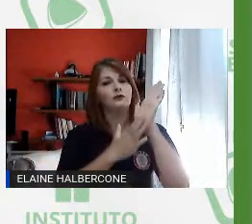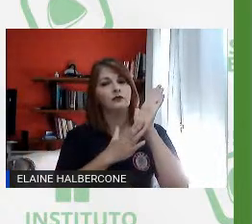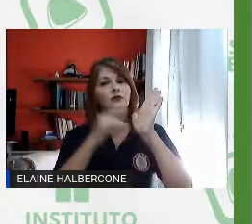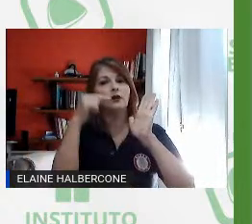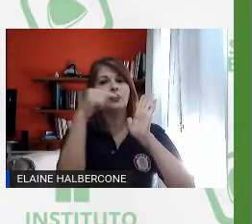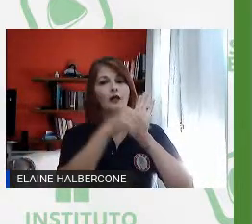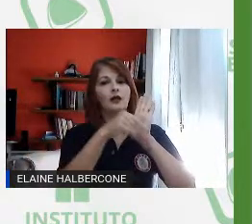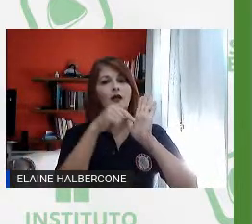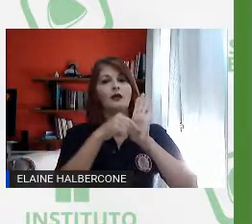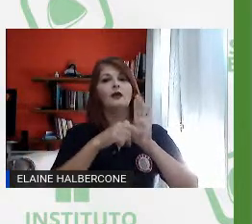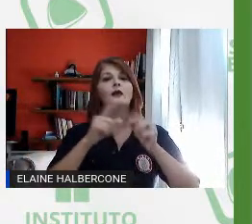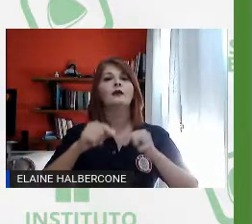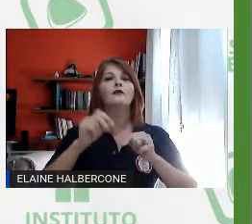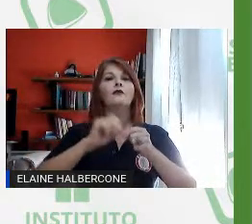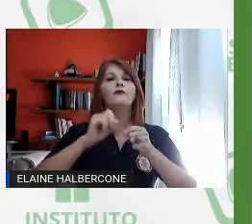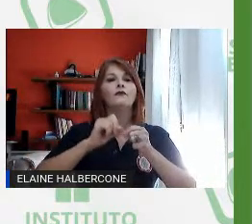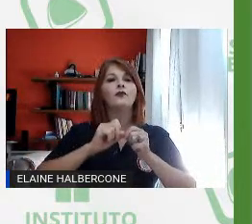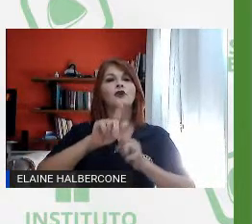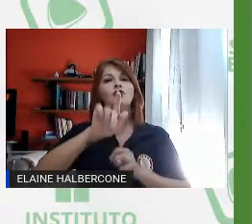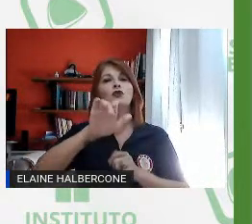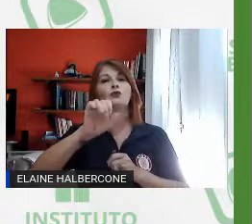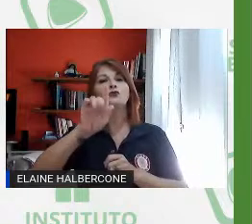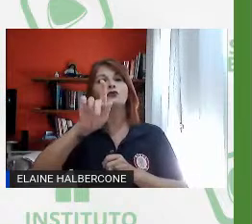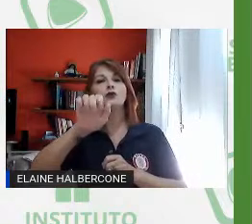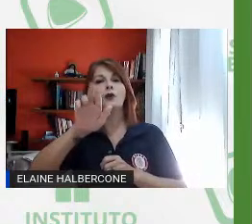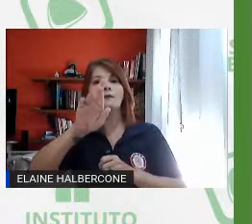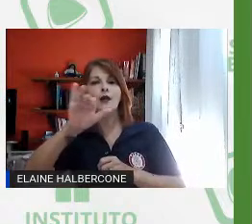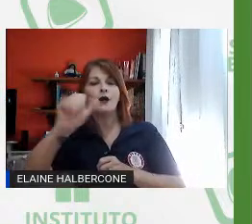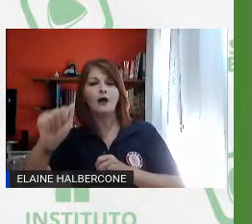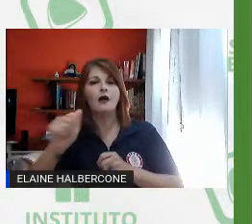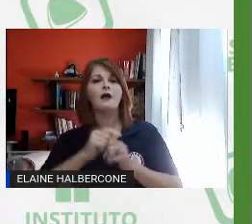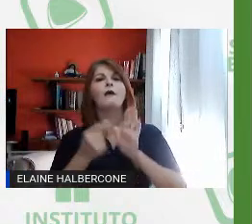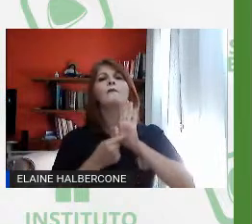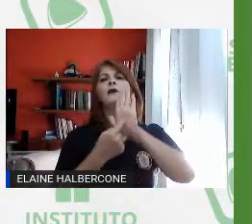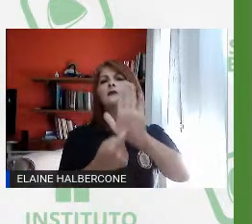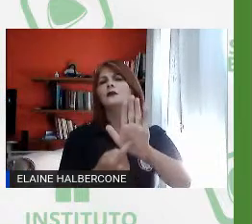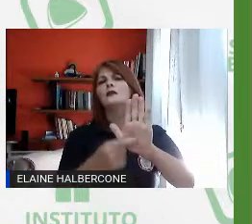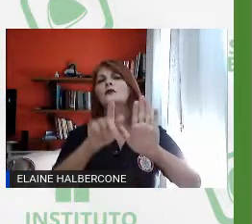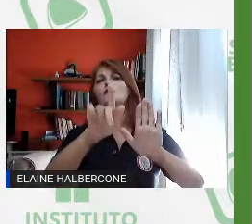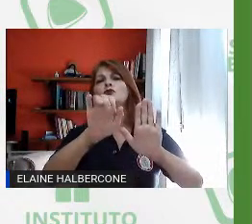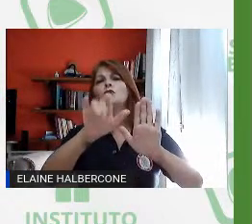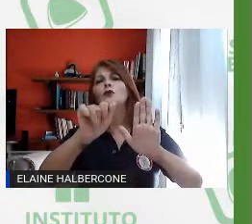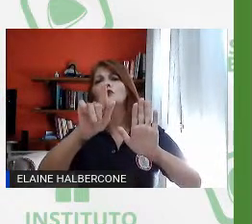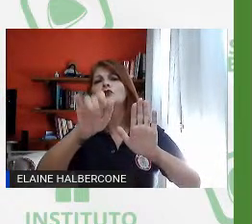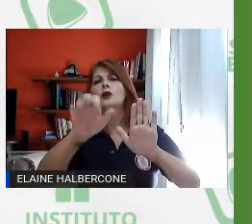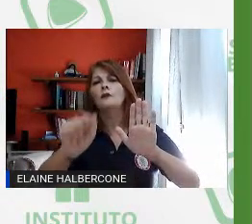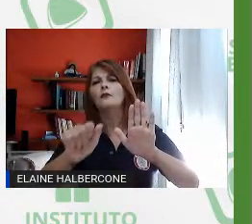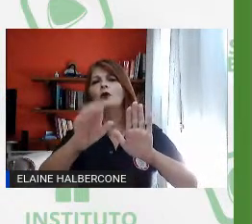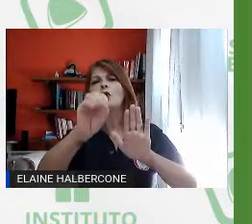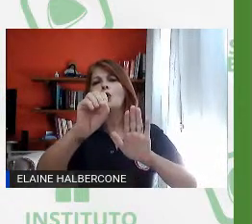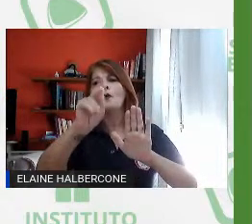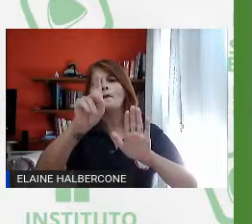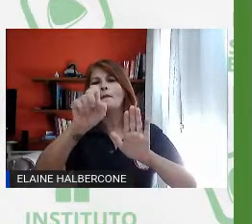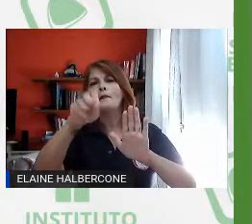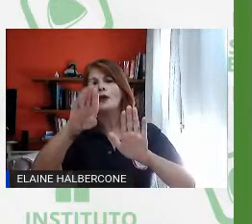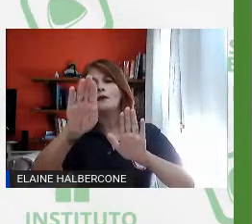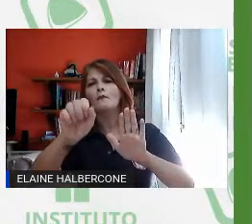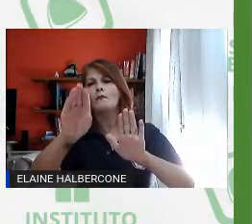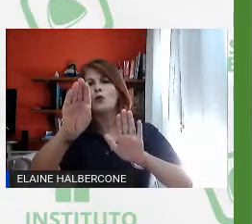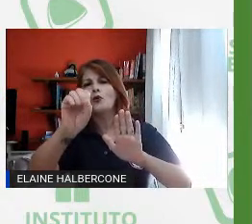passada para eles feita no GeoGebra. A apresentação do GeoGebra e do Openboard se deram no primeiro dia de monitoria,